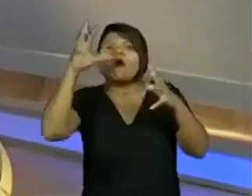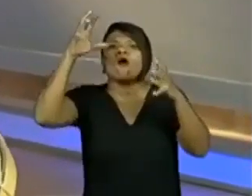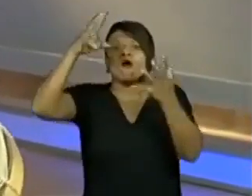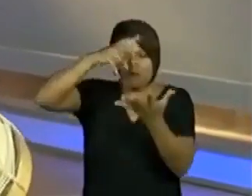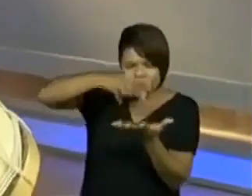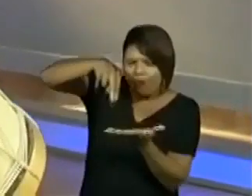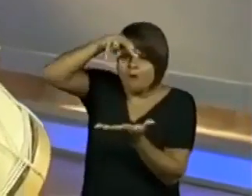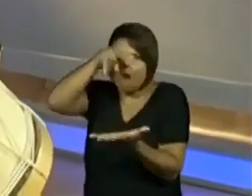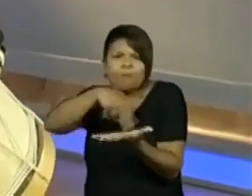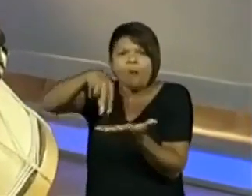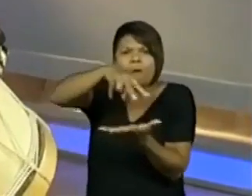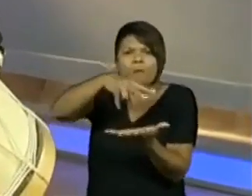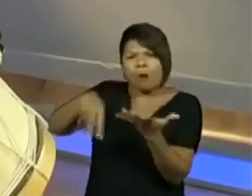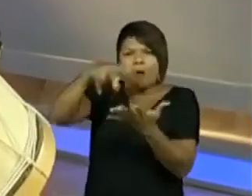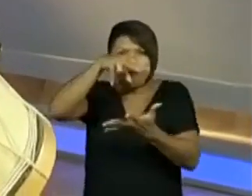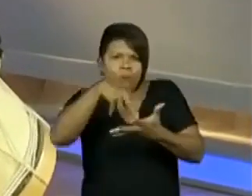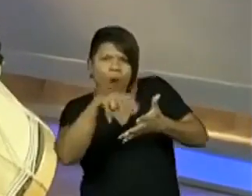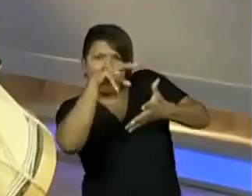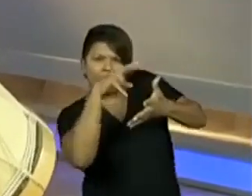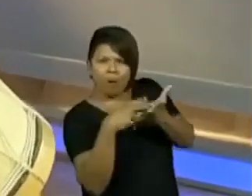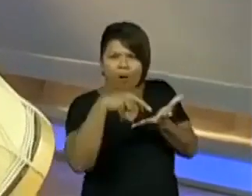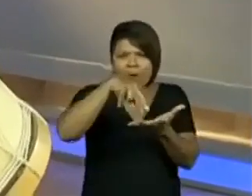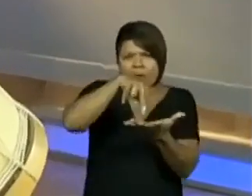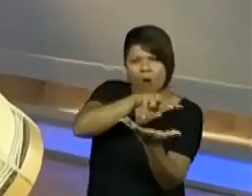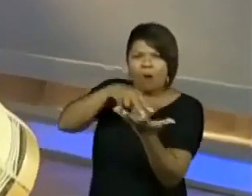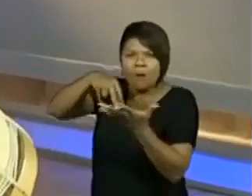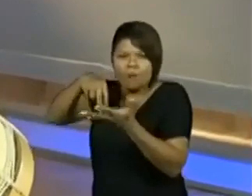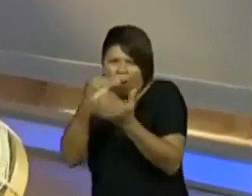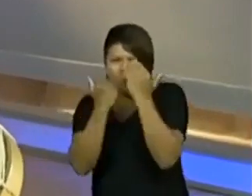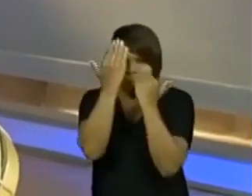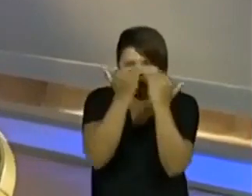dançando e cantando.